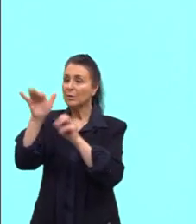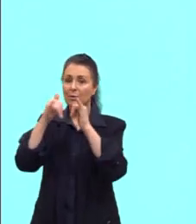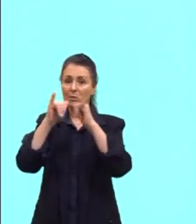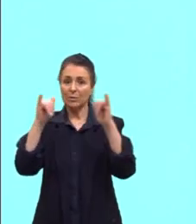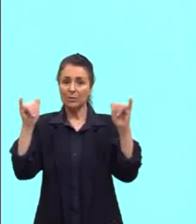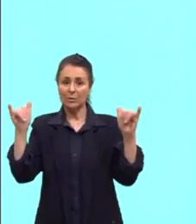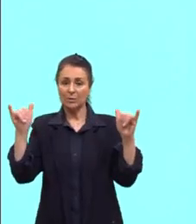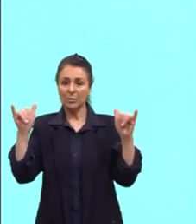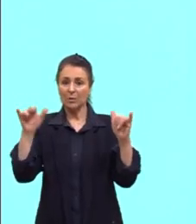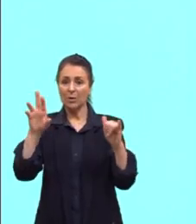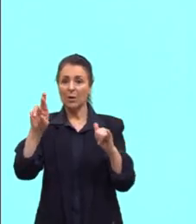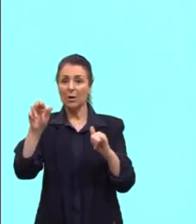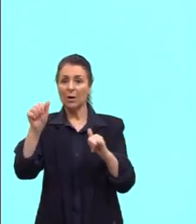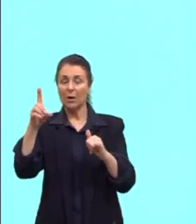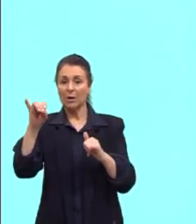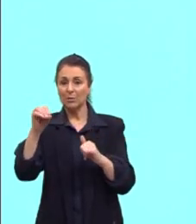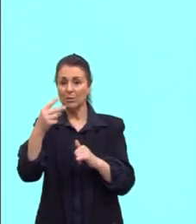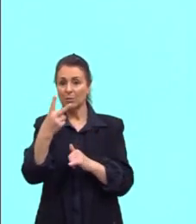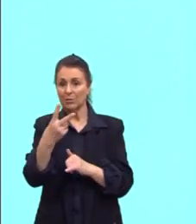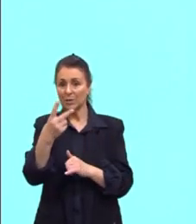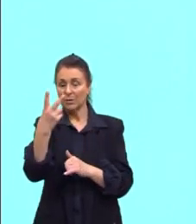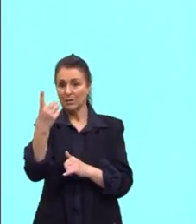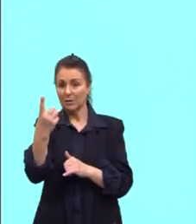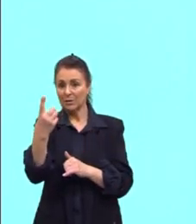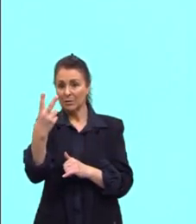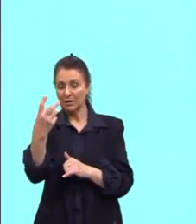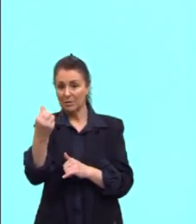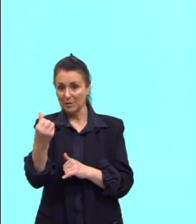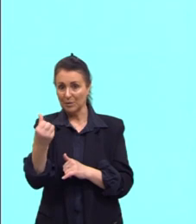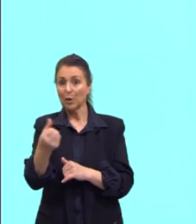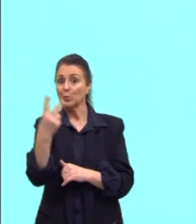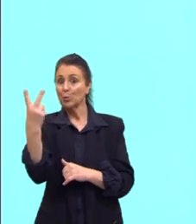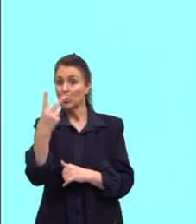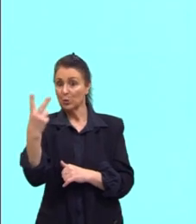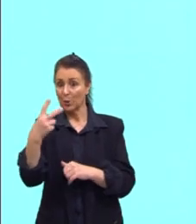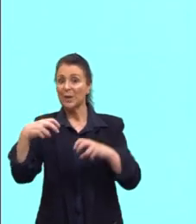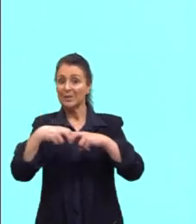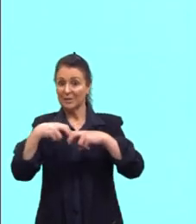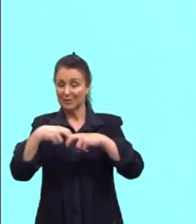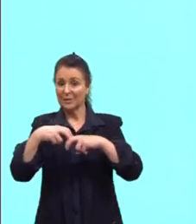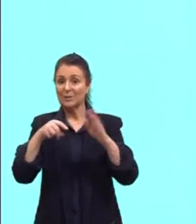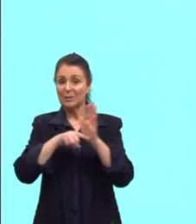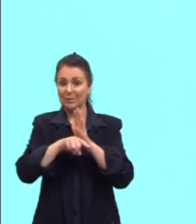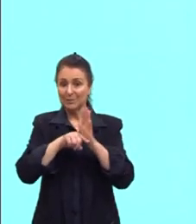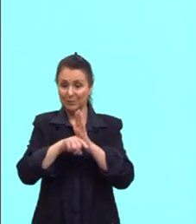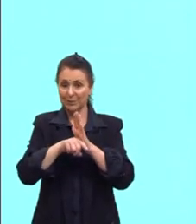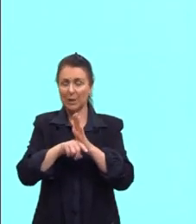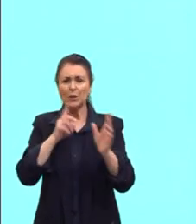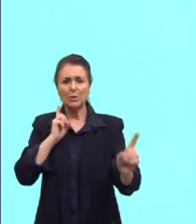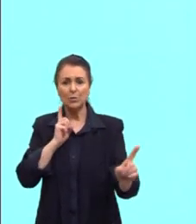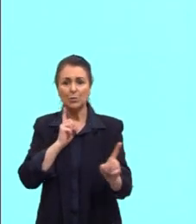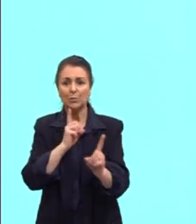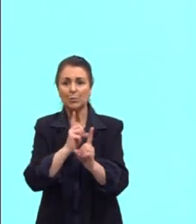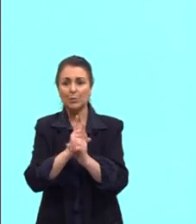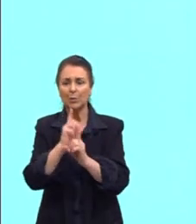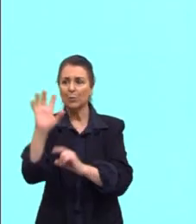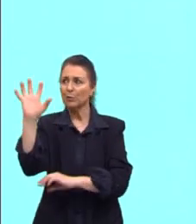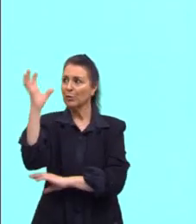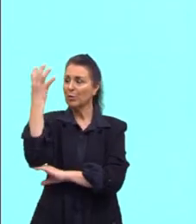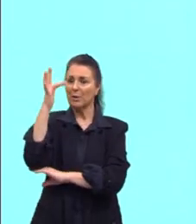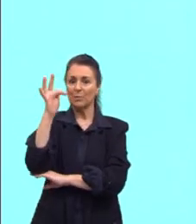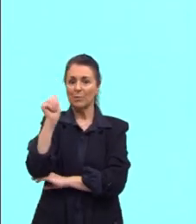do rádio-226 por uma rico hip R curry o fenômeno foi denominado radiação Alfa ou emissão